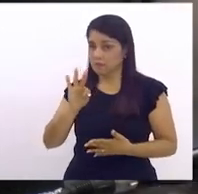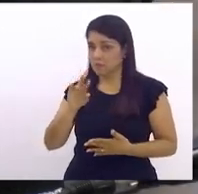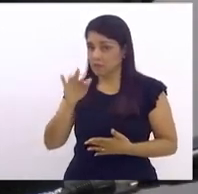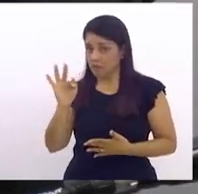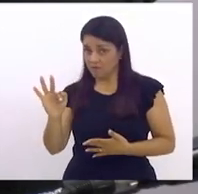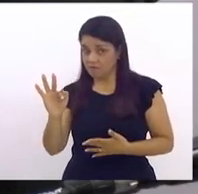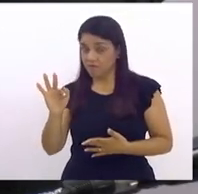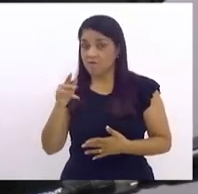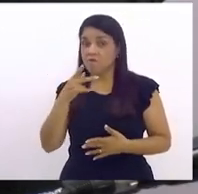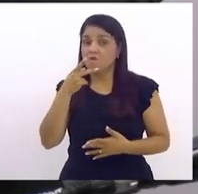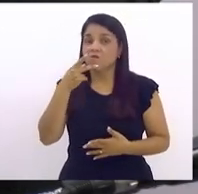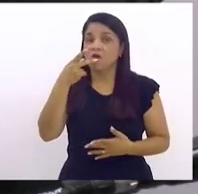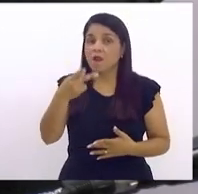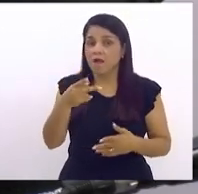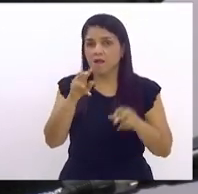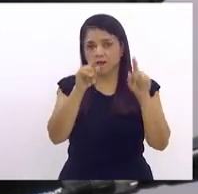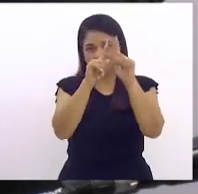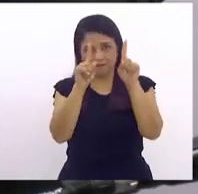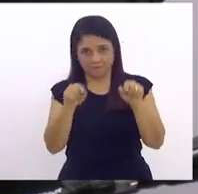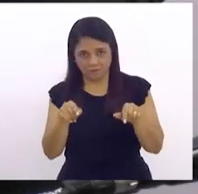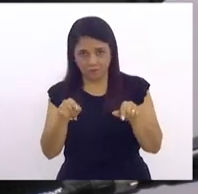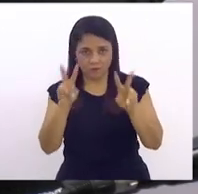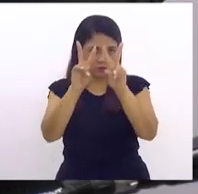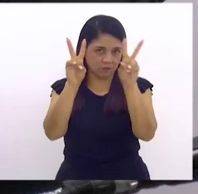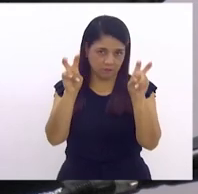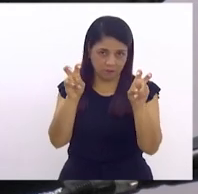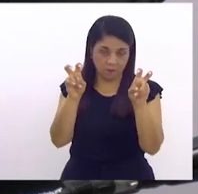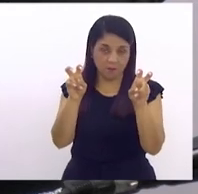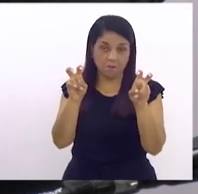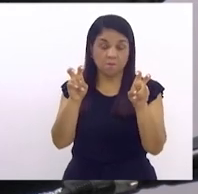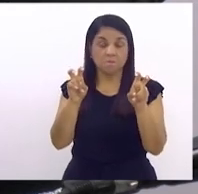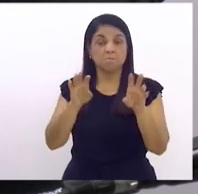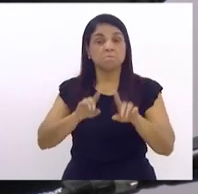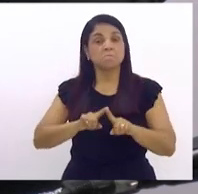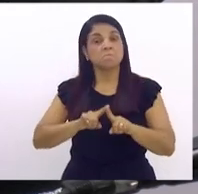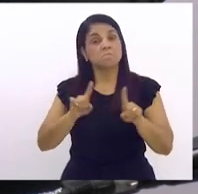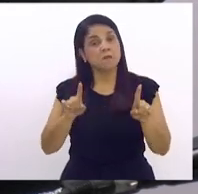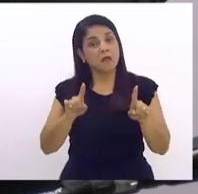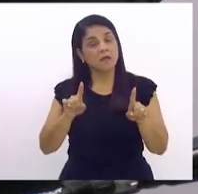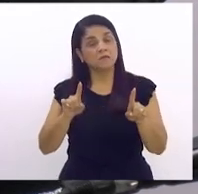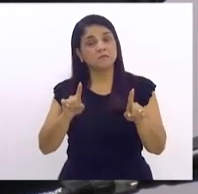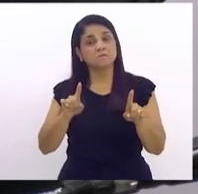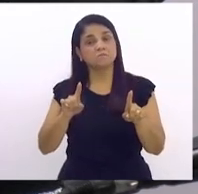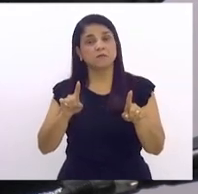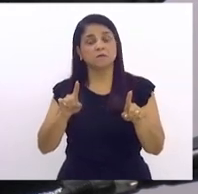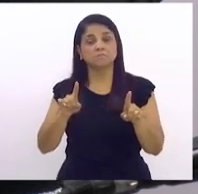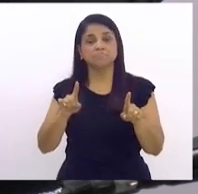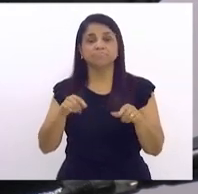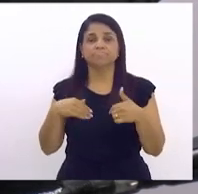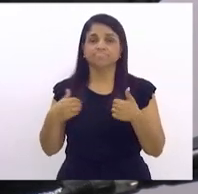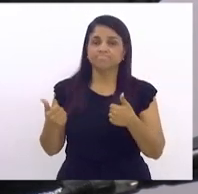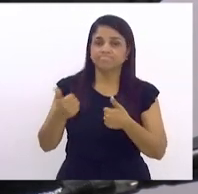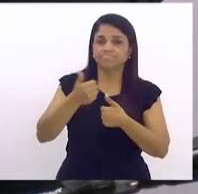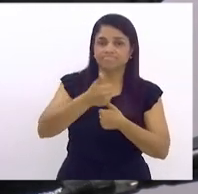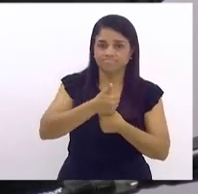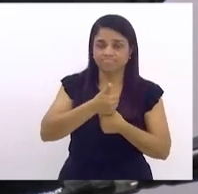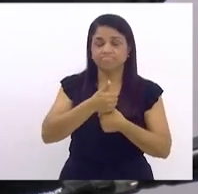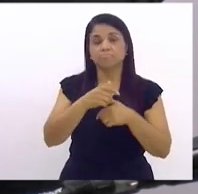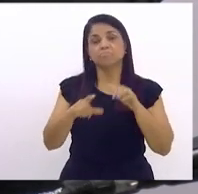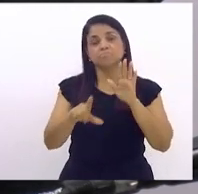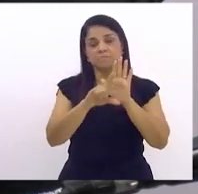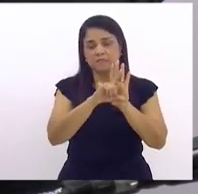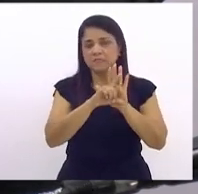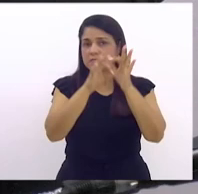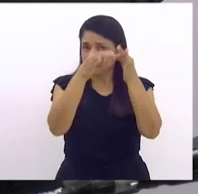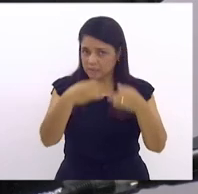sobre servidores. Mas, independente do fato, é que, para que seja implementado no ordenamento, tem que ser por decorrência de lei.